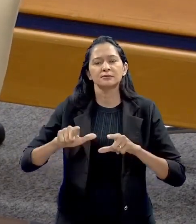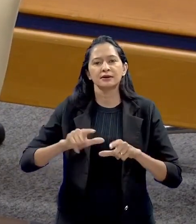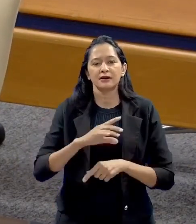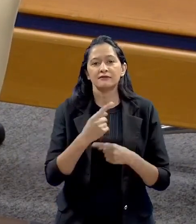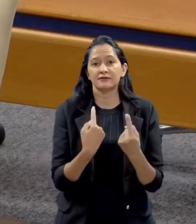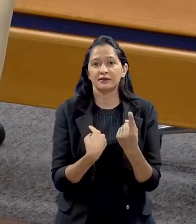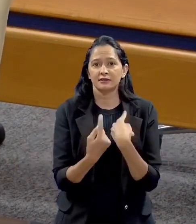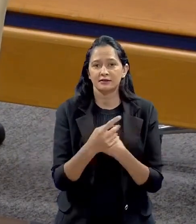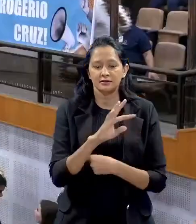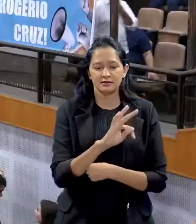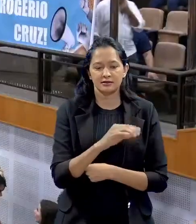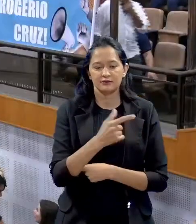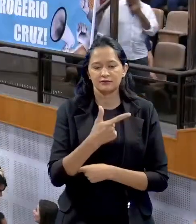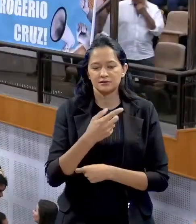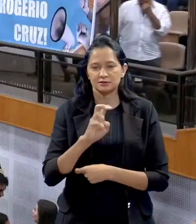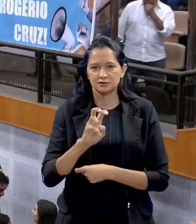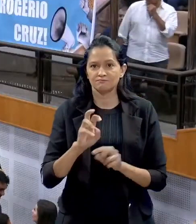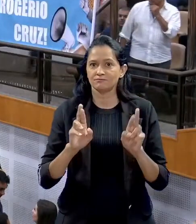breve possível.